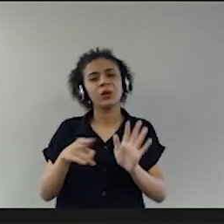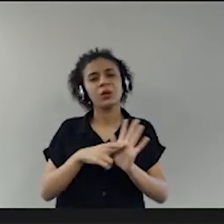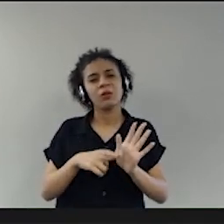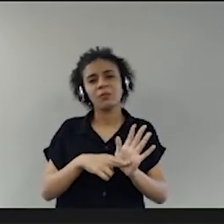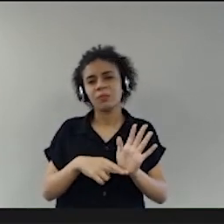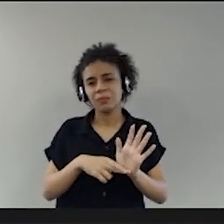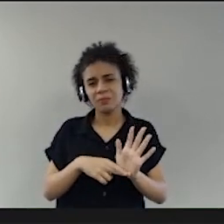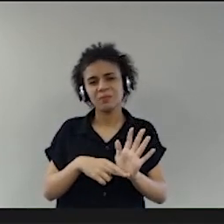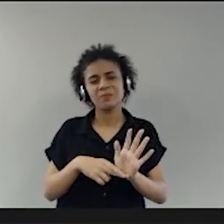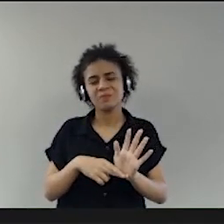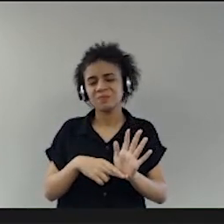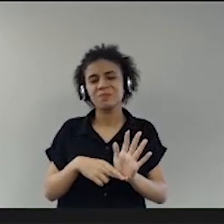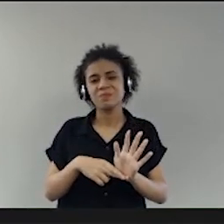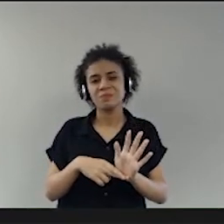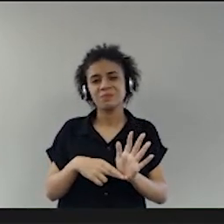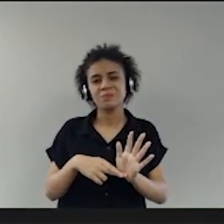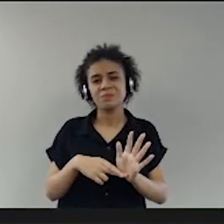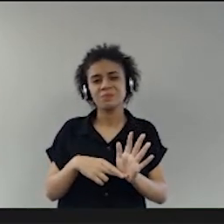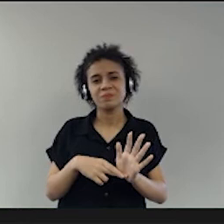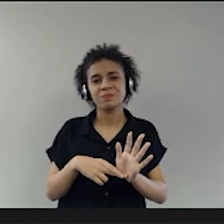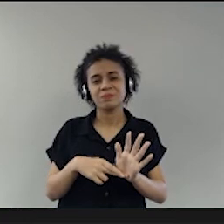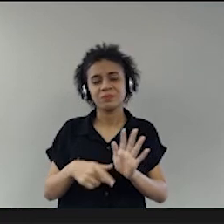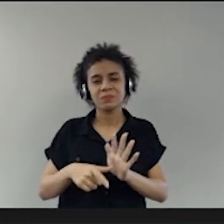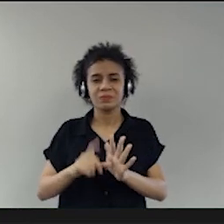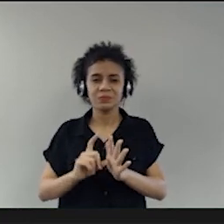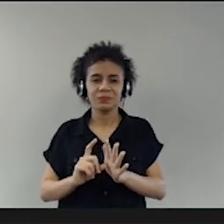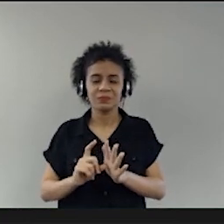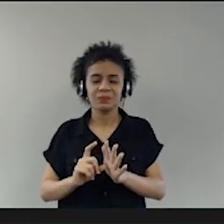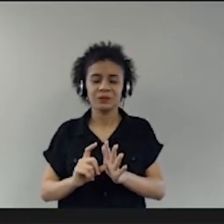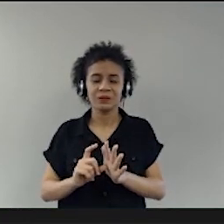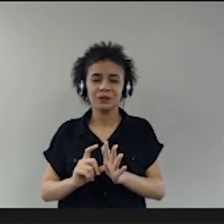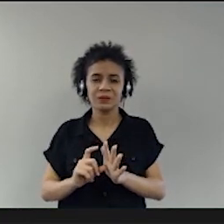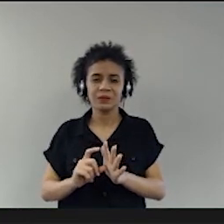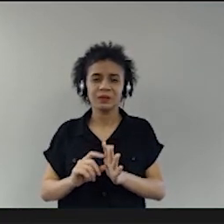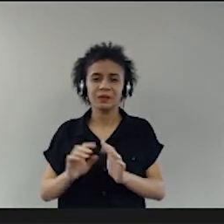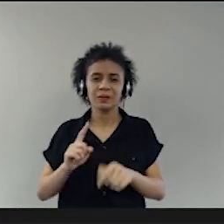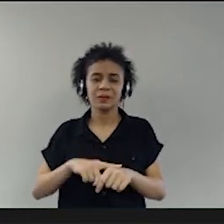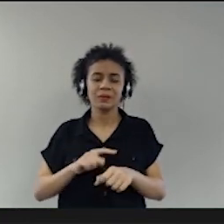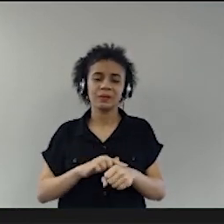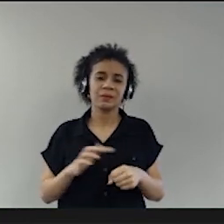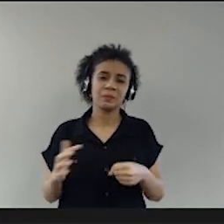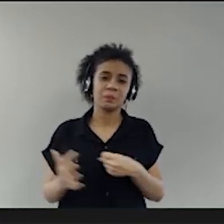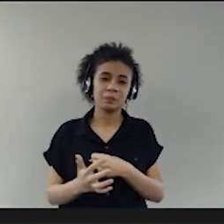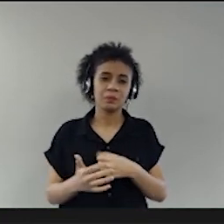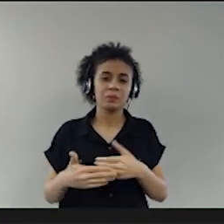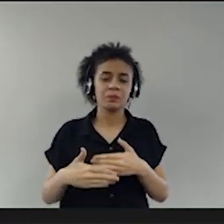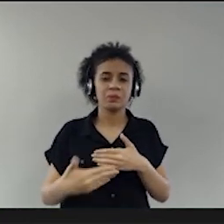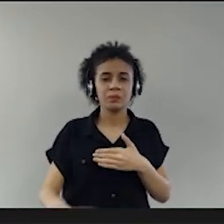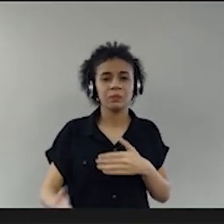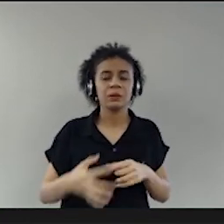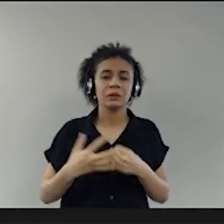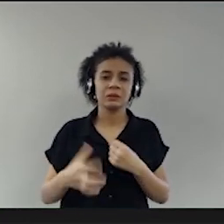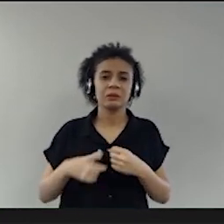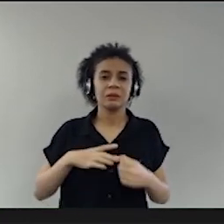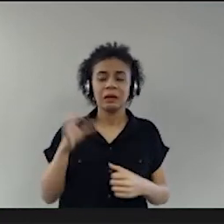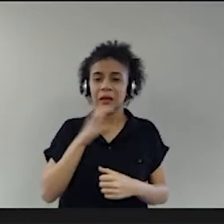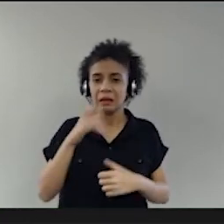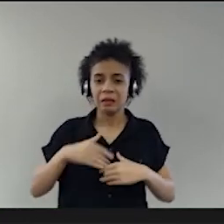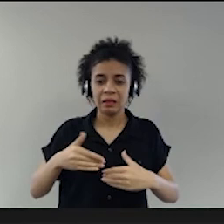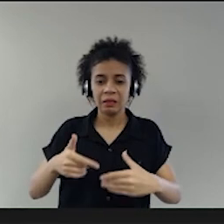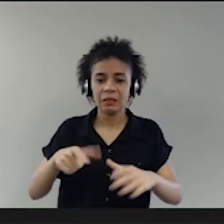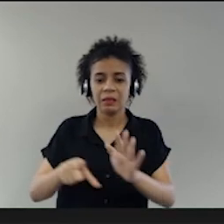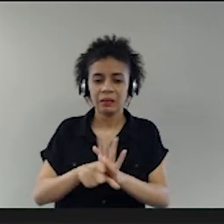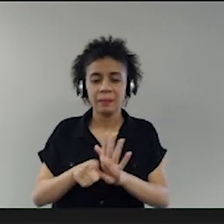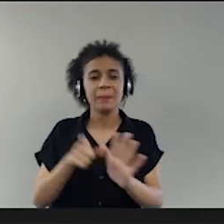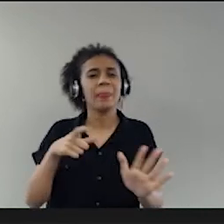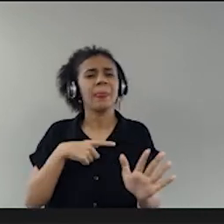normatividade insuficiente antes da pandemia, Durante a pandemia houve uma corrida legislativa e